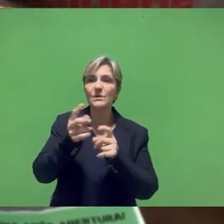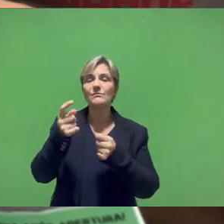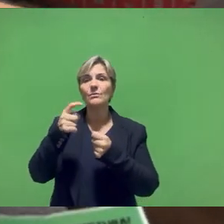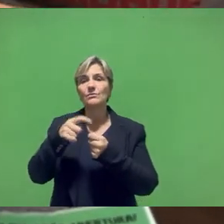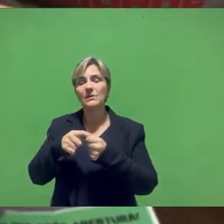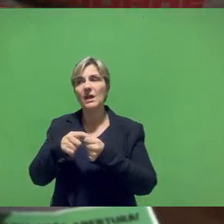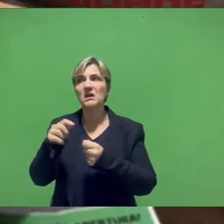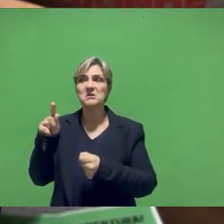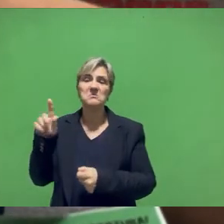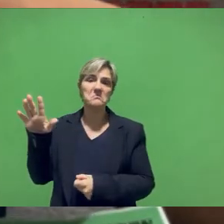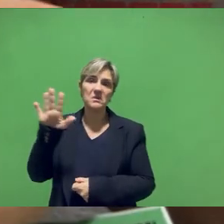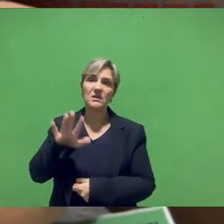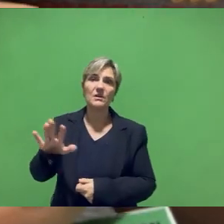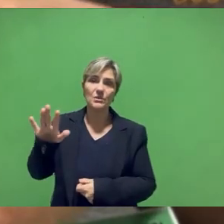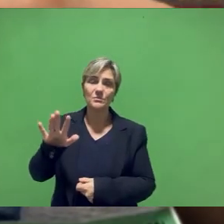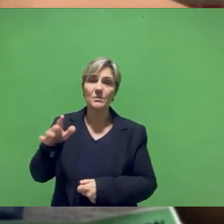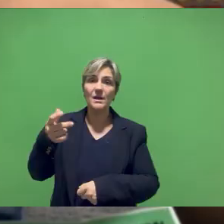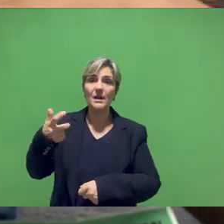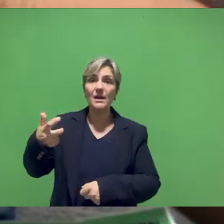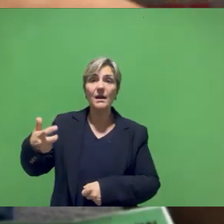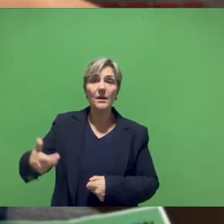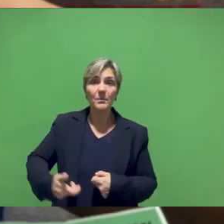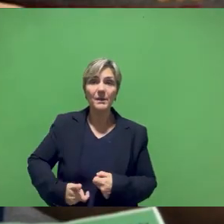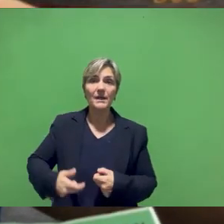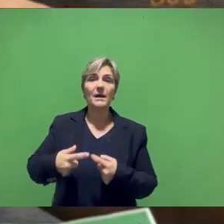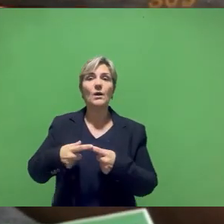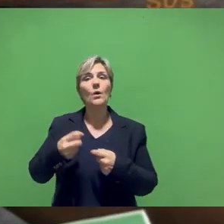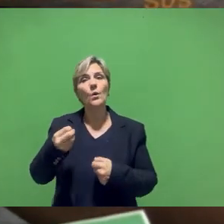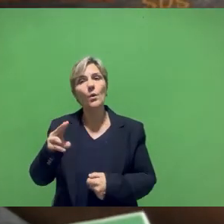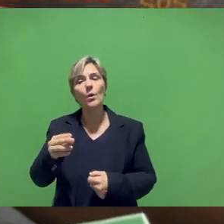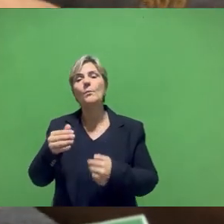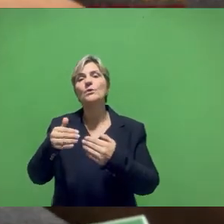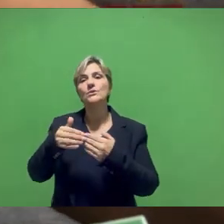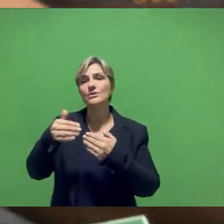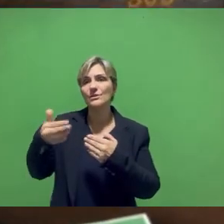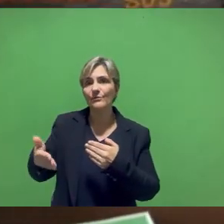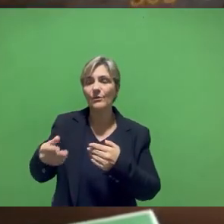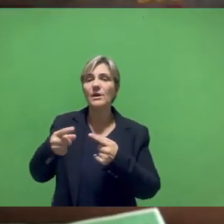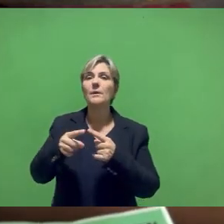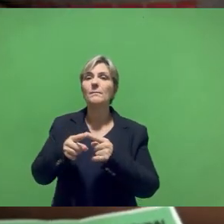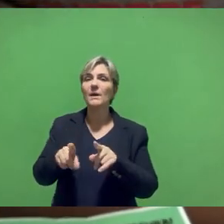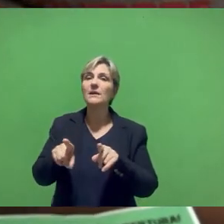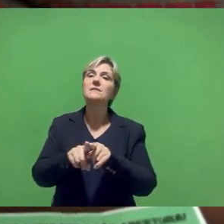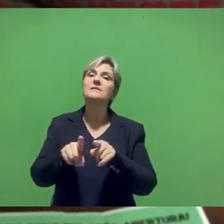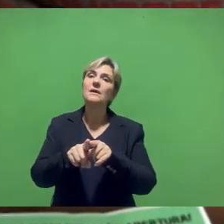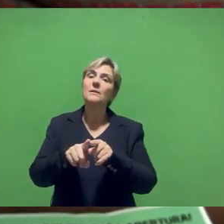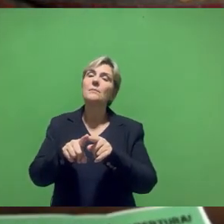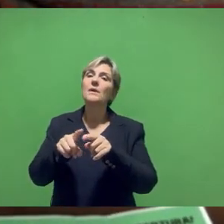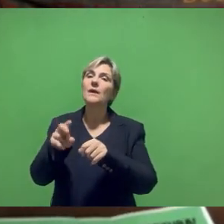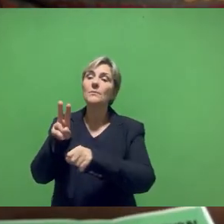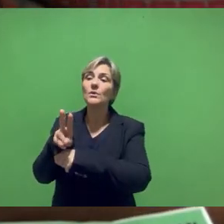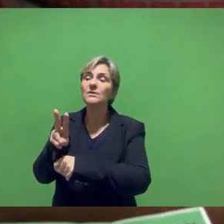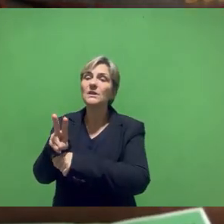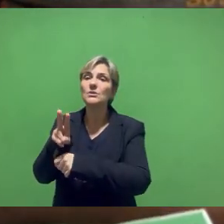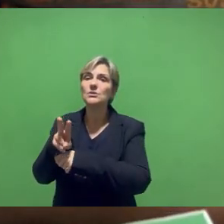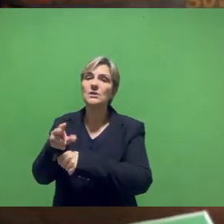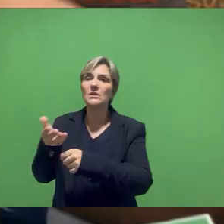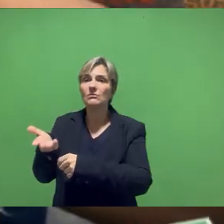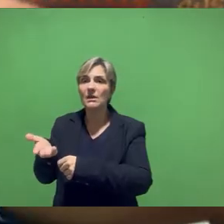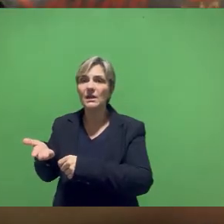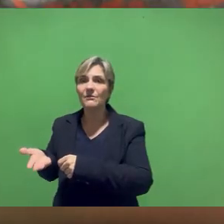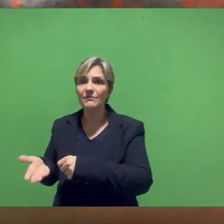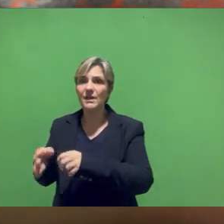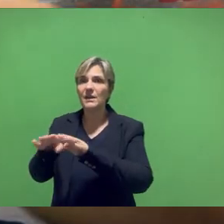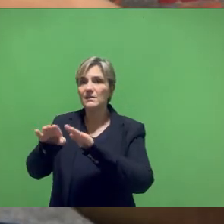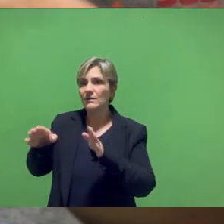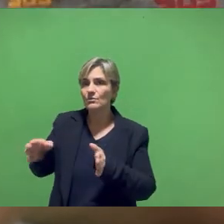aplicar. Ou pode deixar fora, mas aí fechadinho, numa caixinha, protegido, também na gaveta do quarto e também dentro